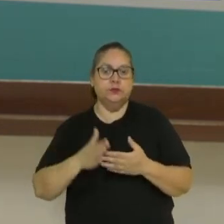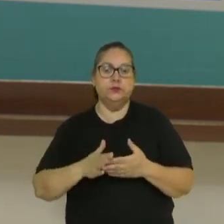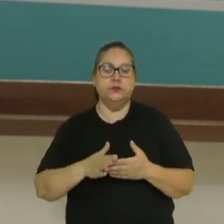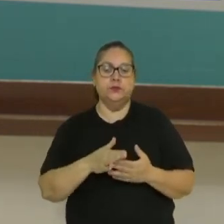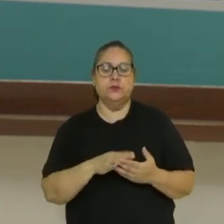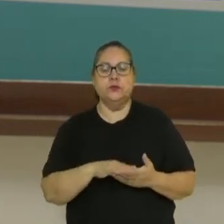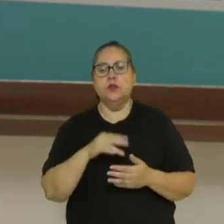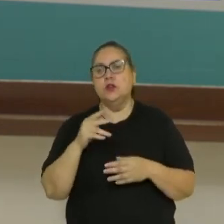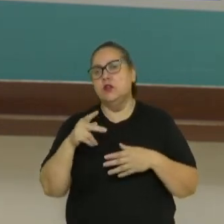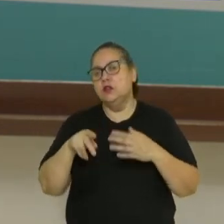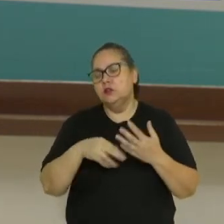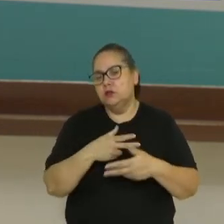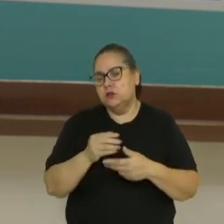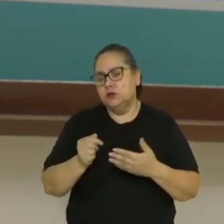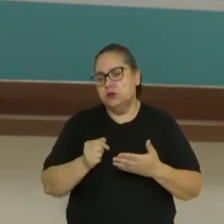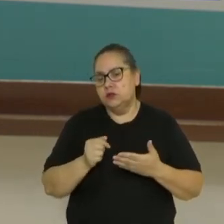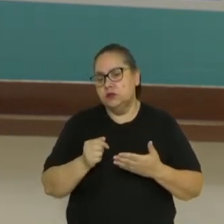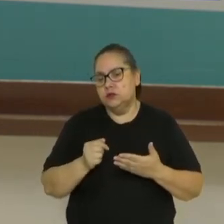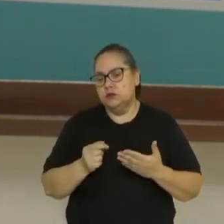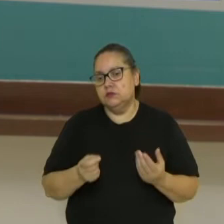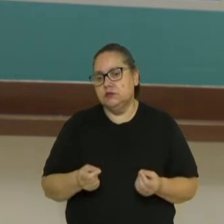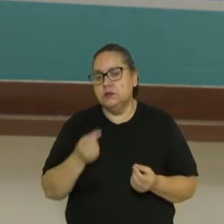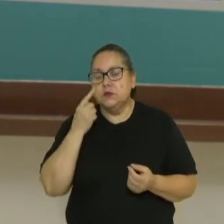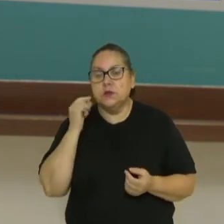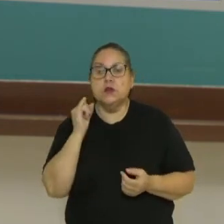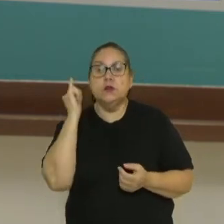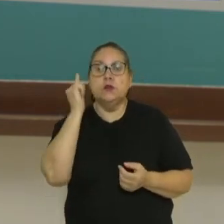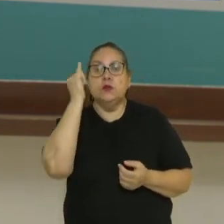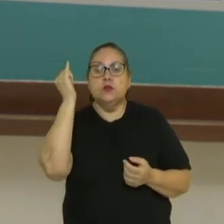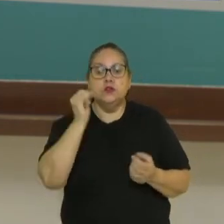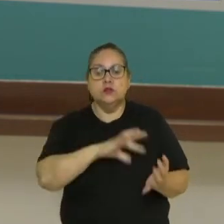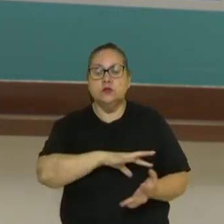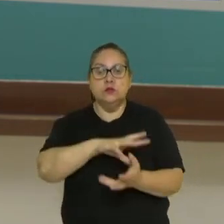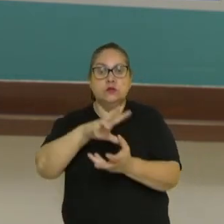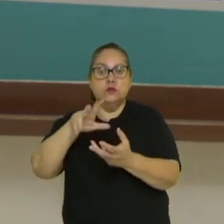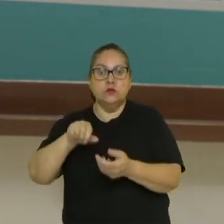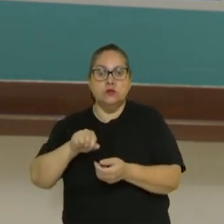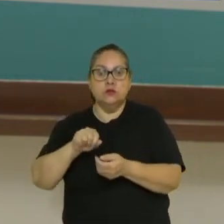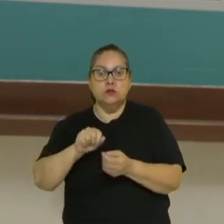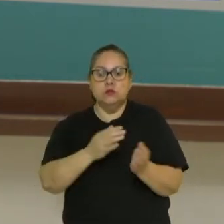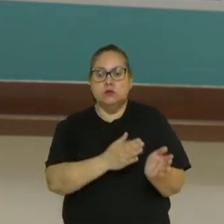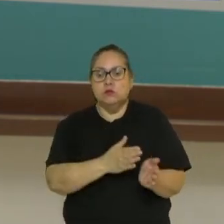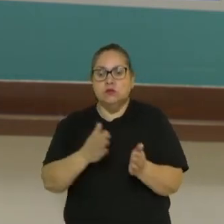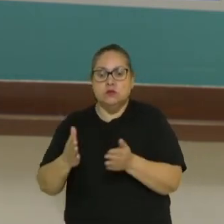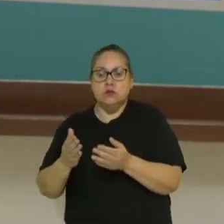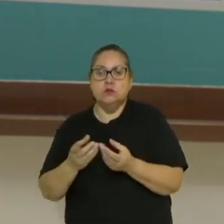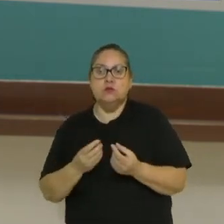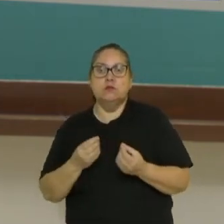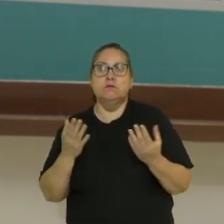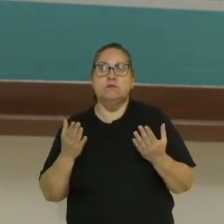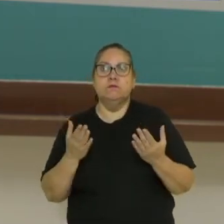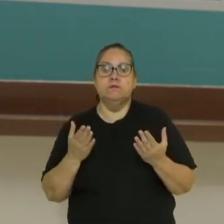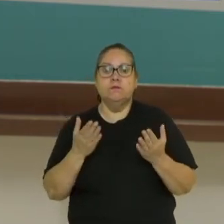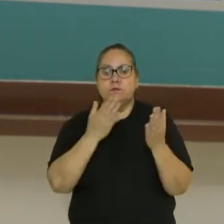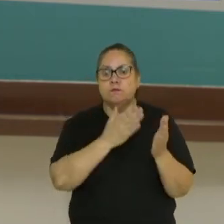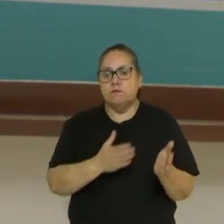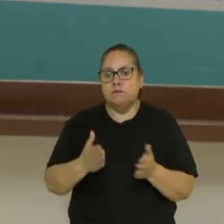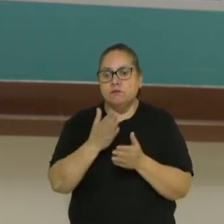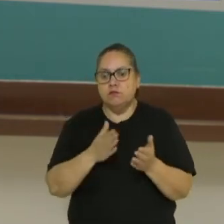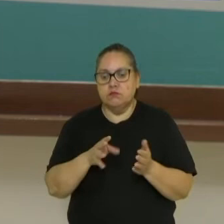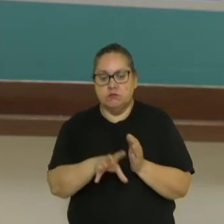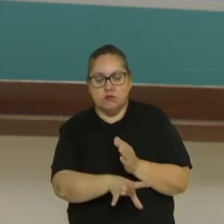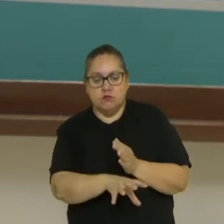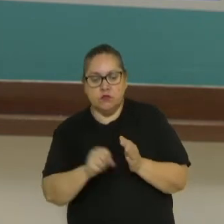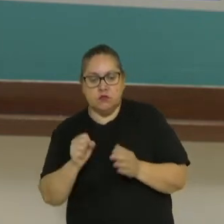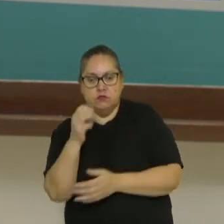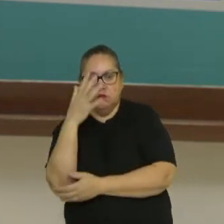produtos manufaturados passaram a ganhar grande importância no mundo, passando até muitas vezes de produtos extraídos direto